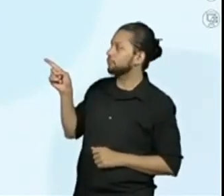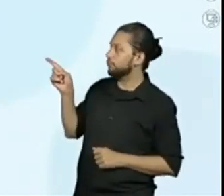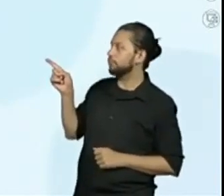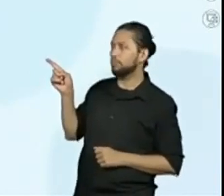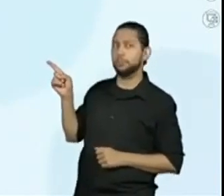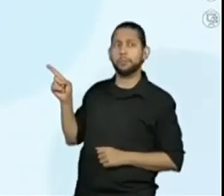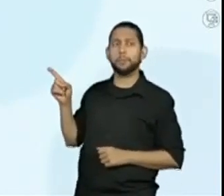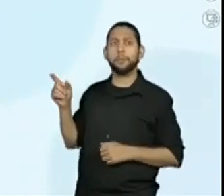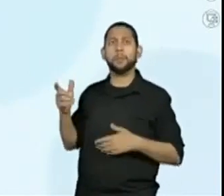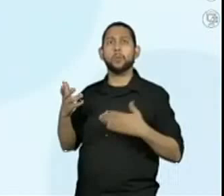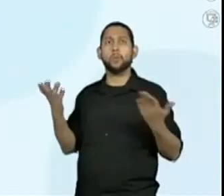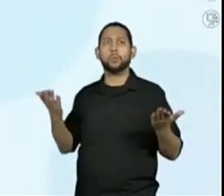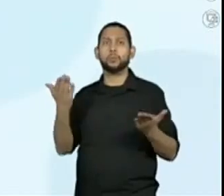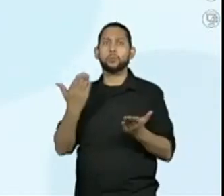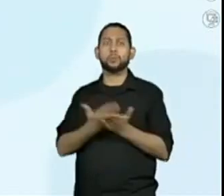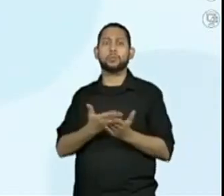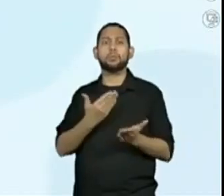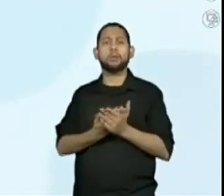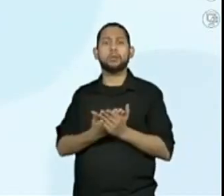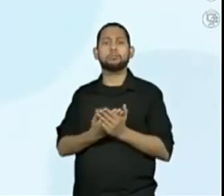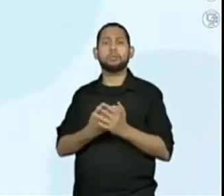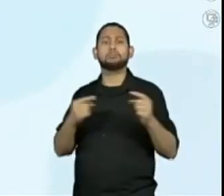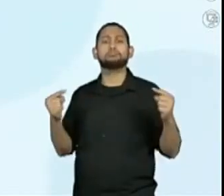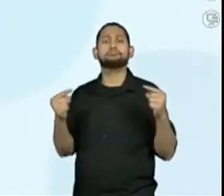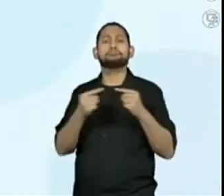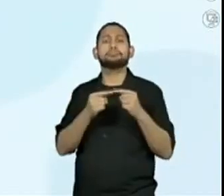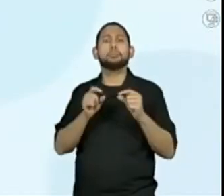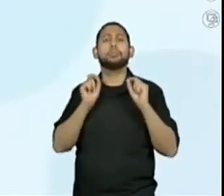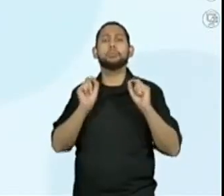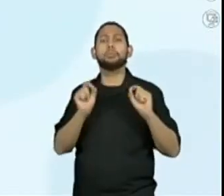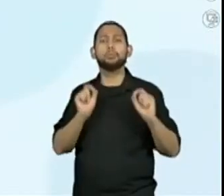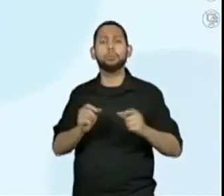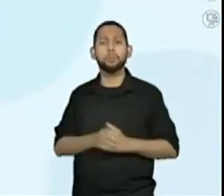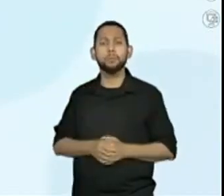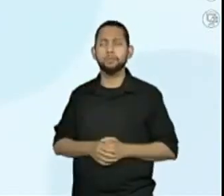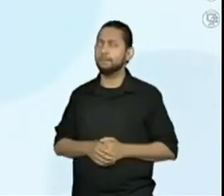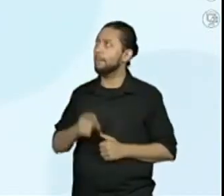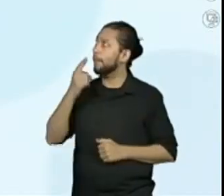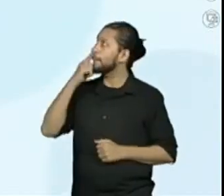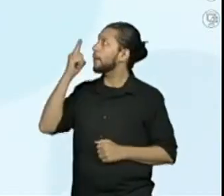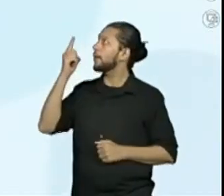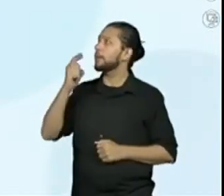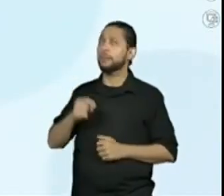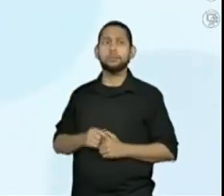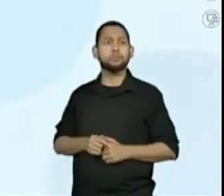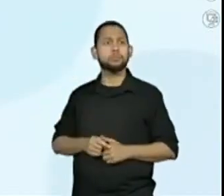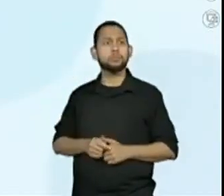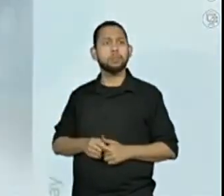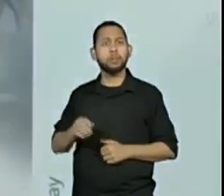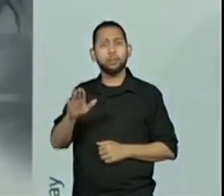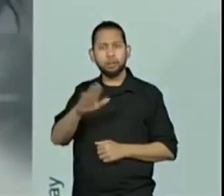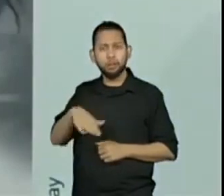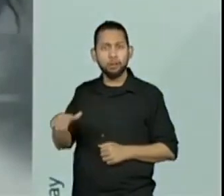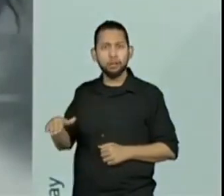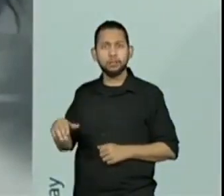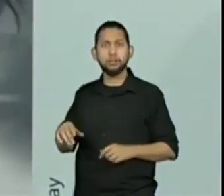relacionem com o título da nossa aula. O que vocês observam aí? Um rostinho lindo de uma criança?